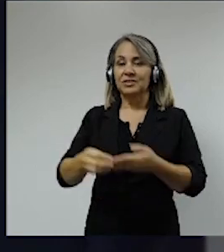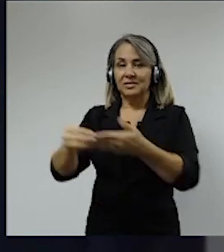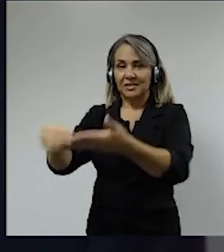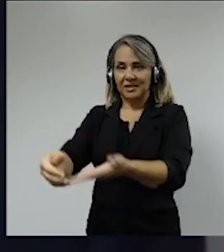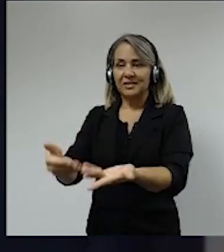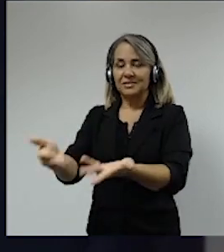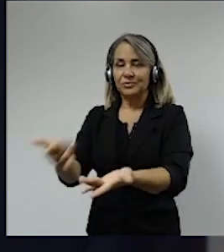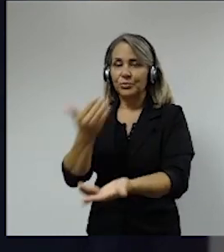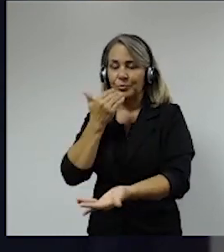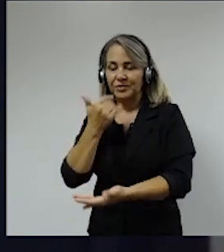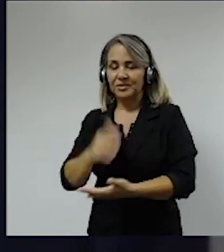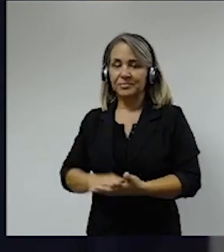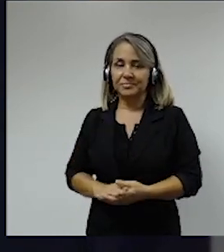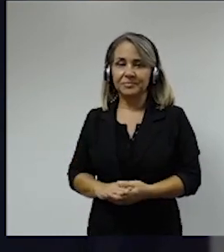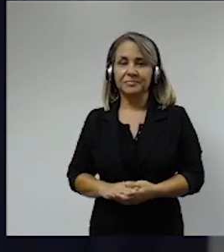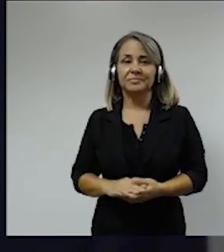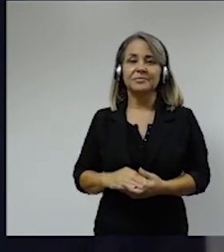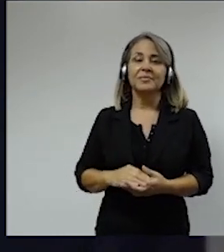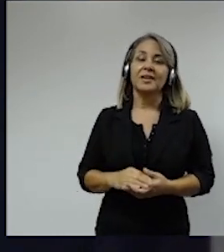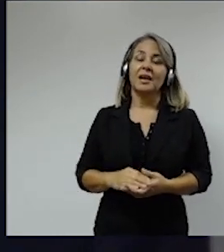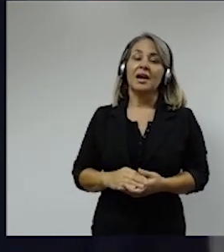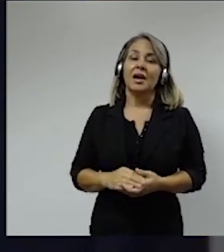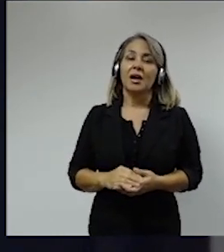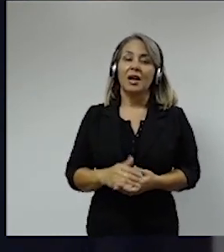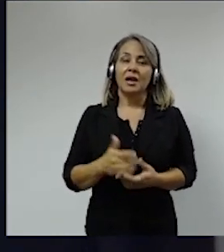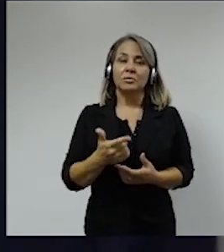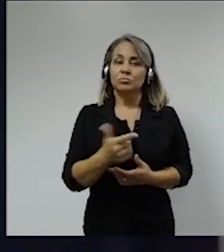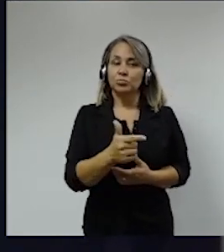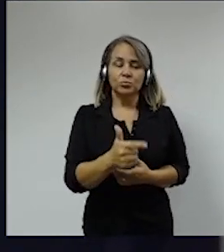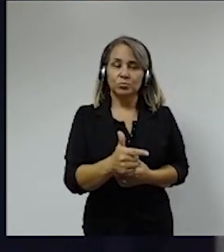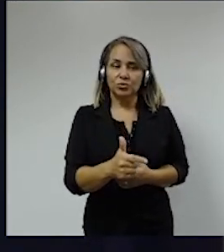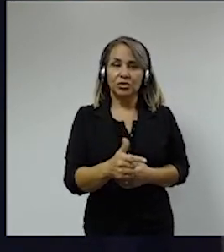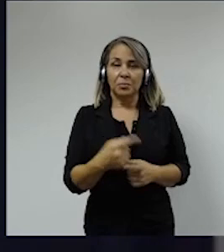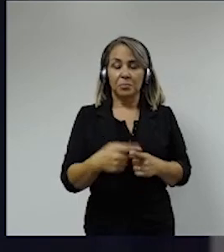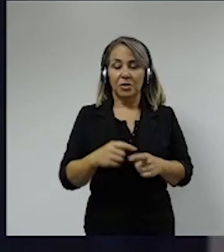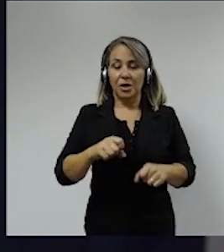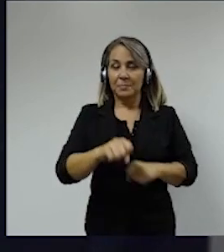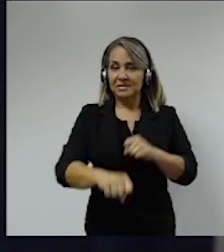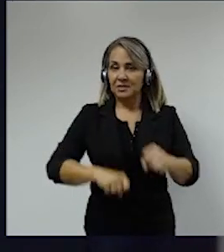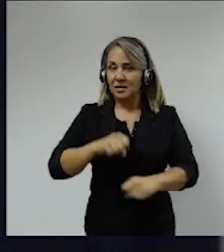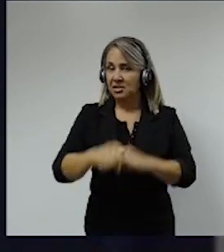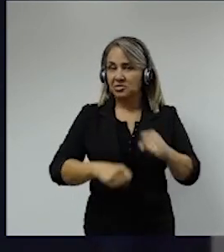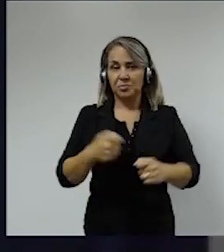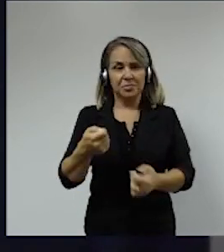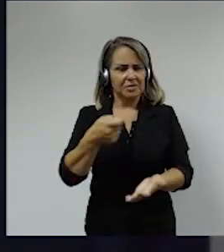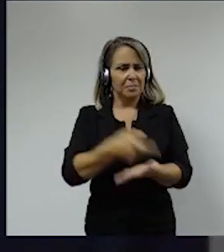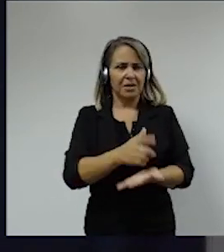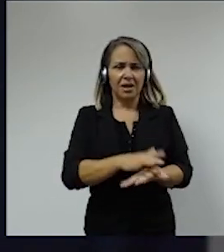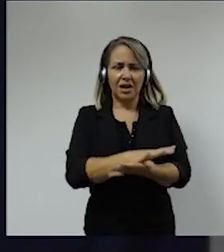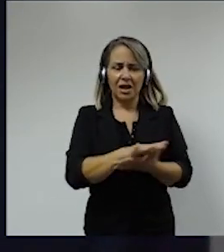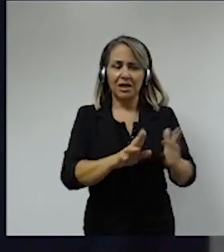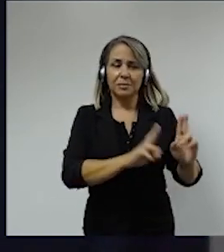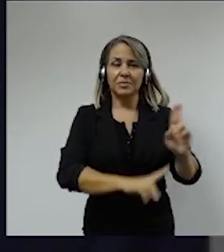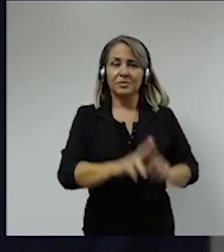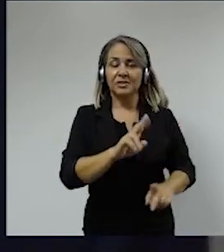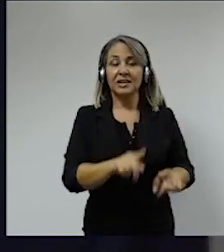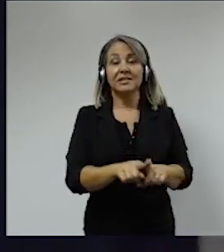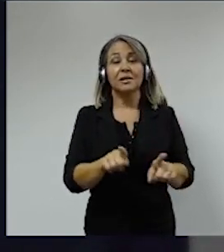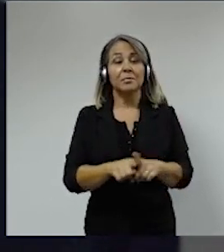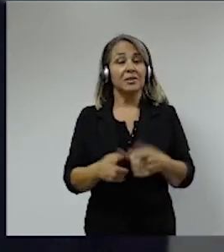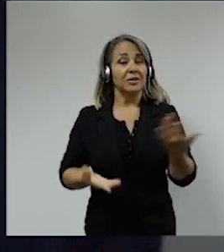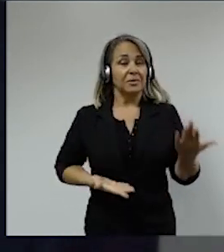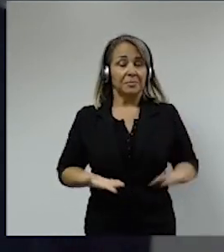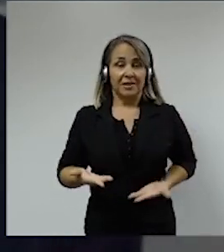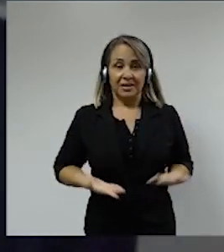ela não era dona de nenhum dos meios de produção, porque a bicicleta ela tinha que pagar para usar, e ela não era empregada